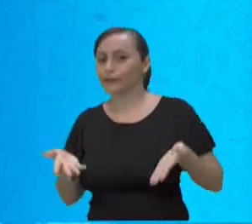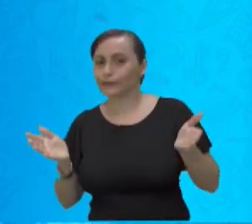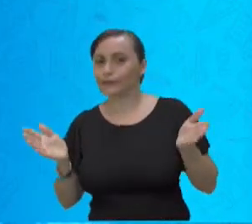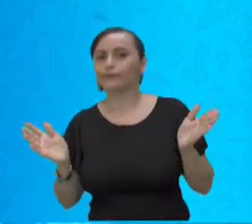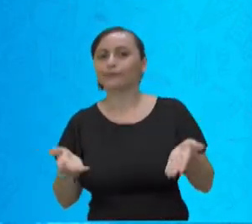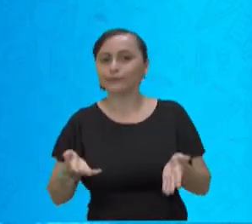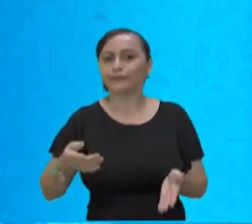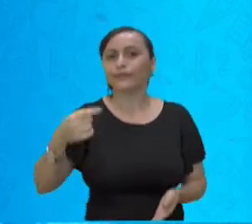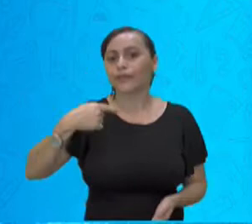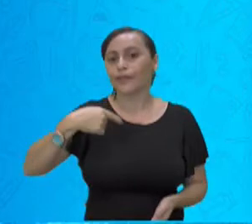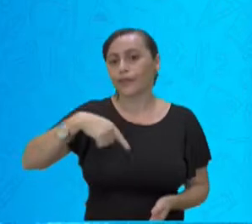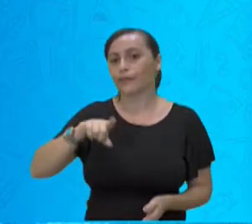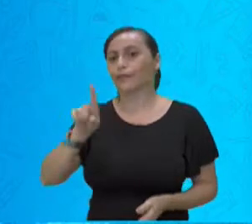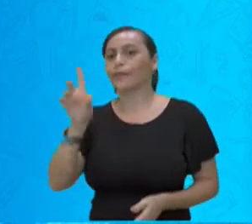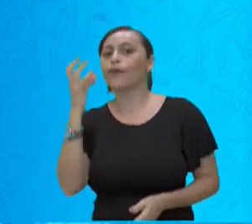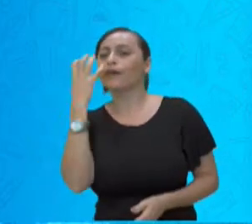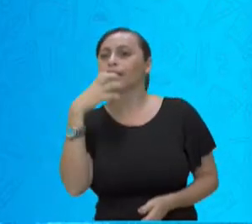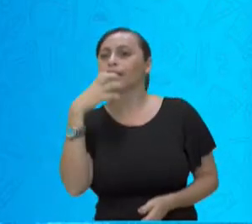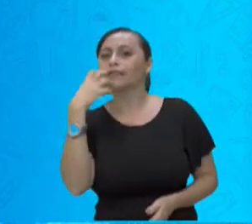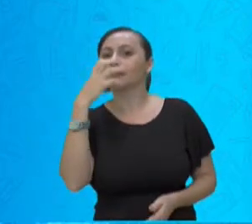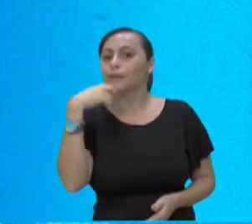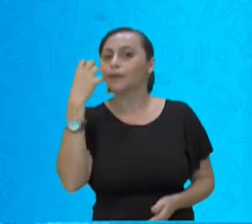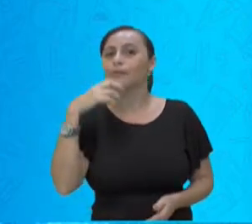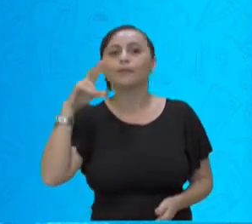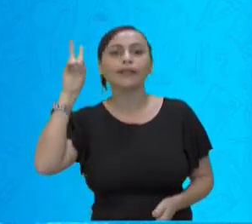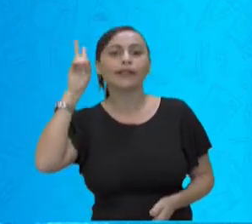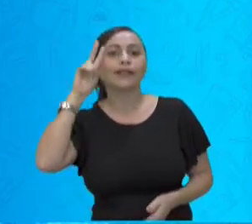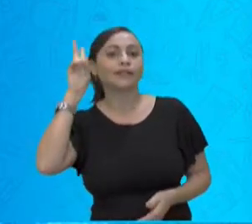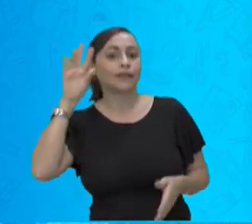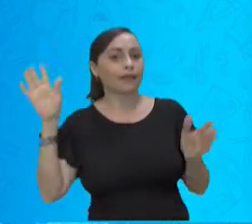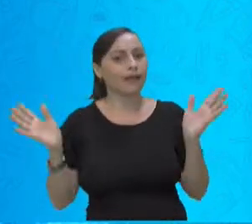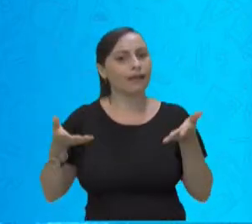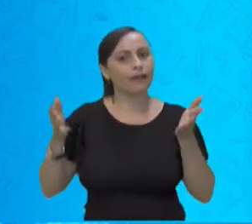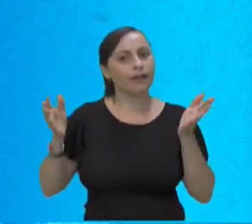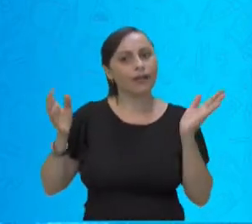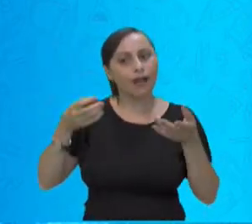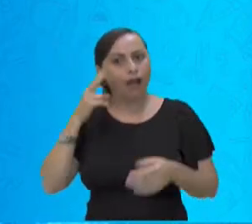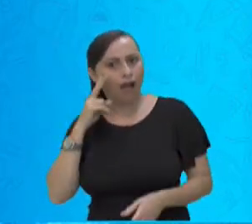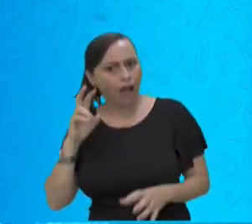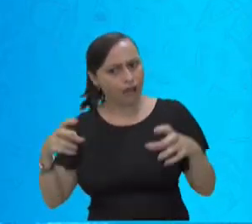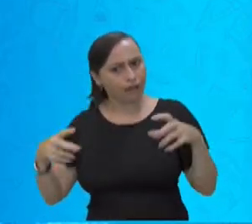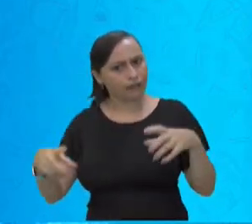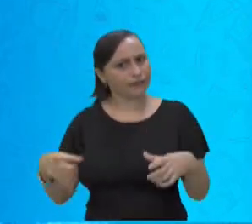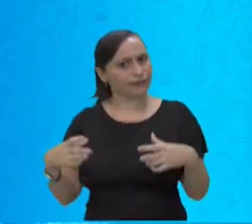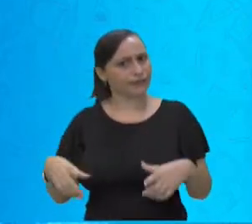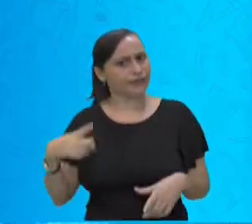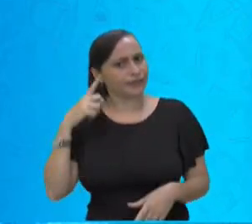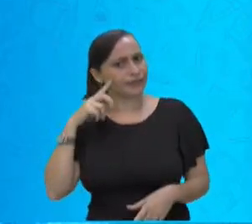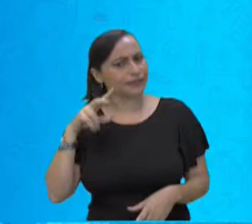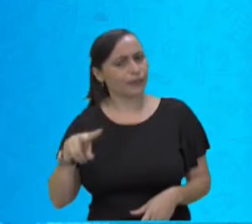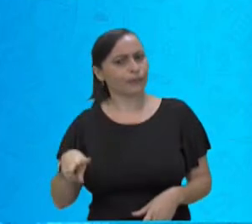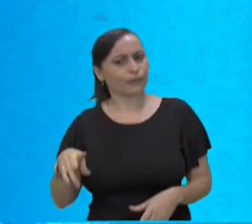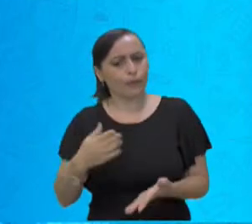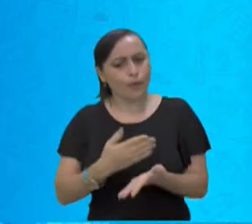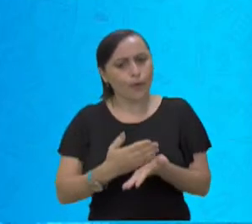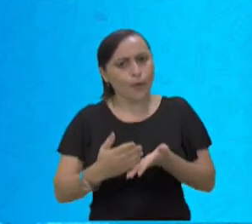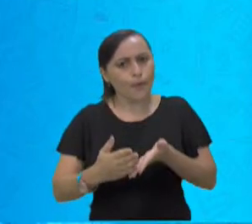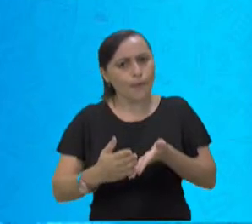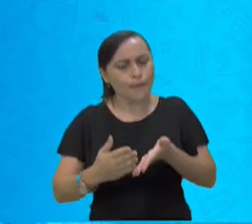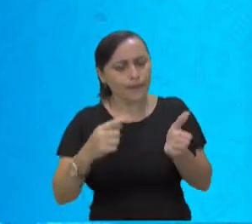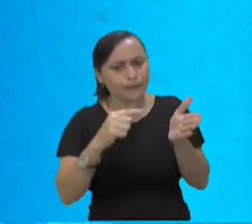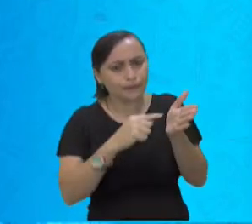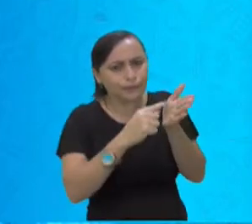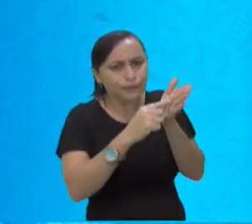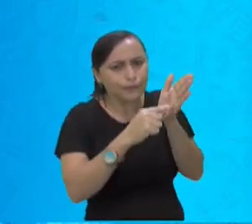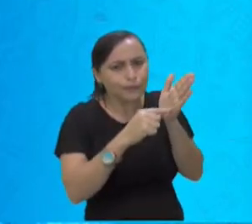eu vou contar uma história Agora são que começa bem no meio